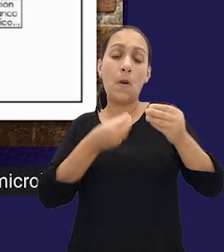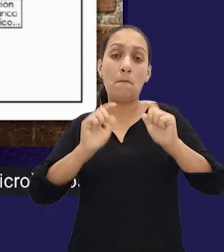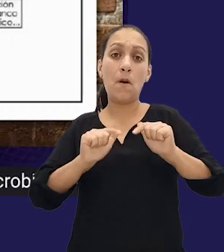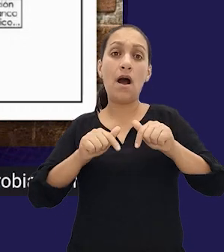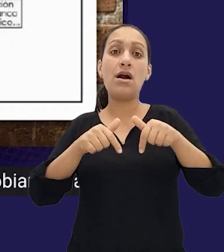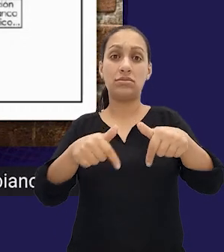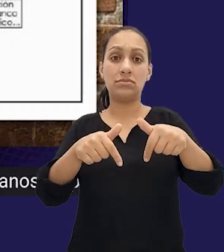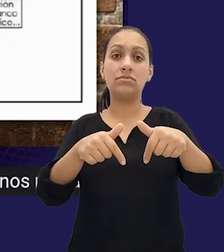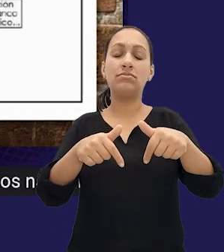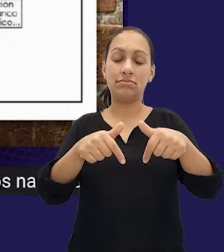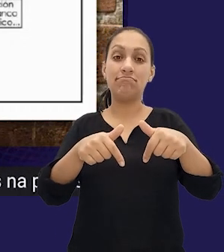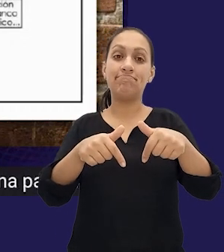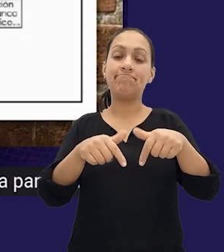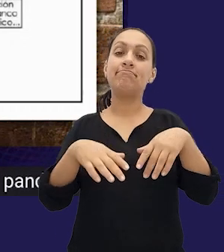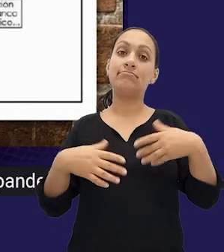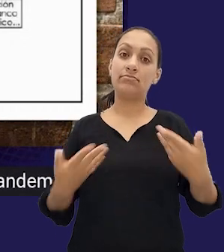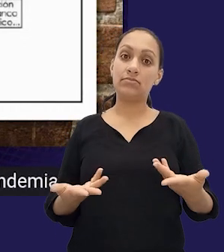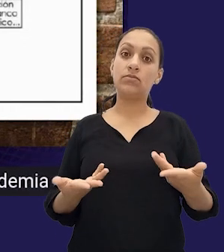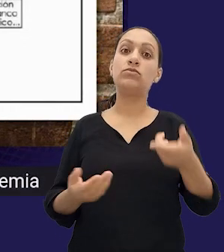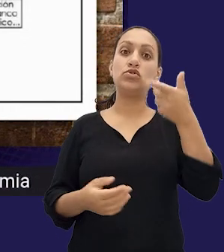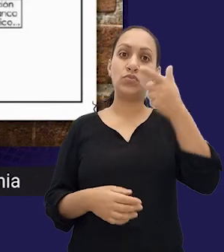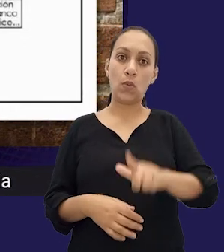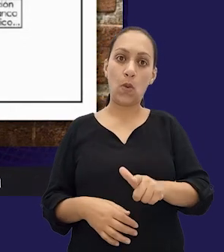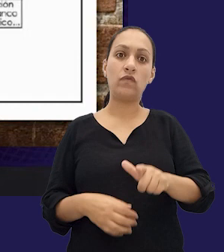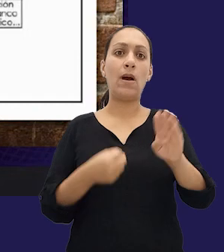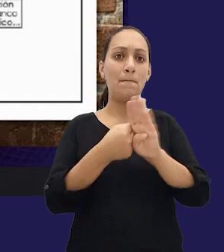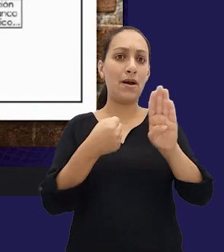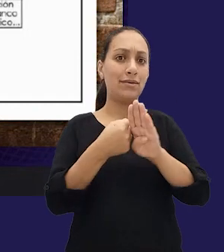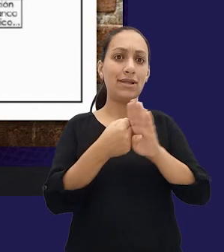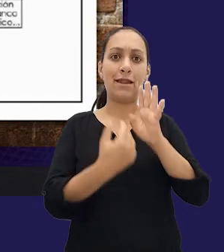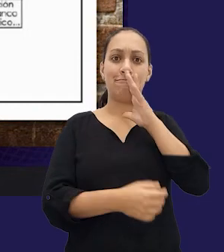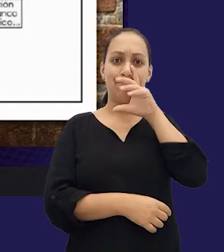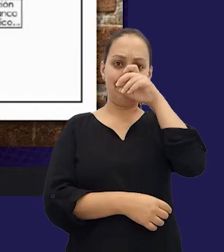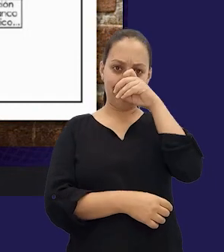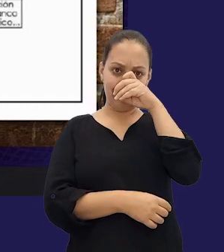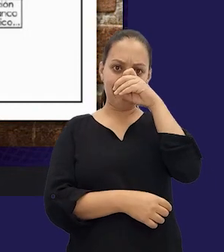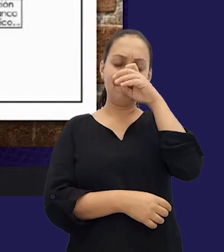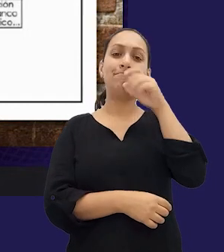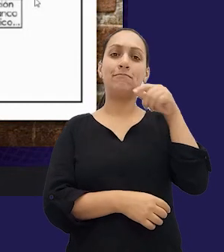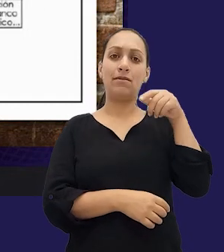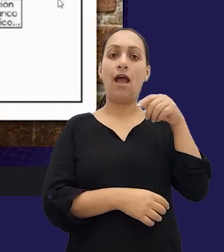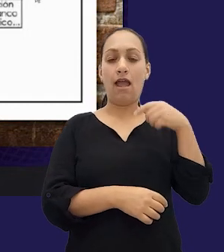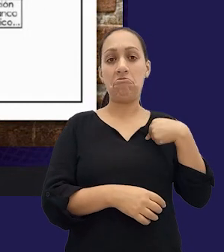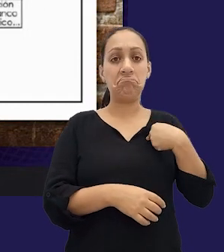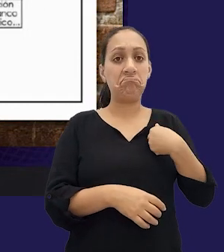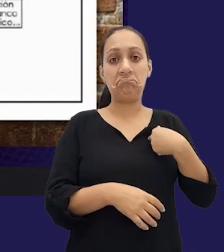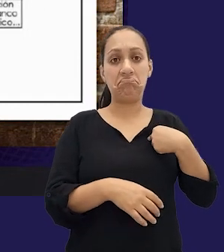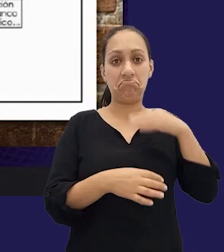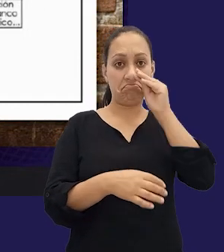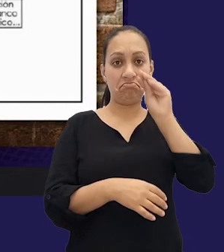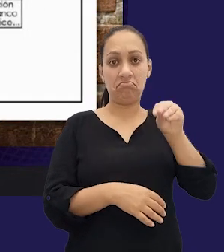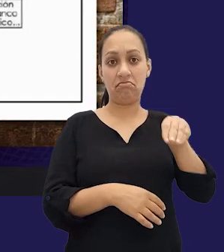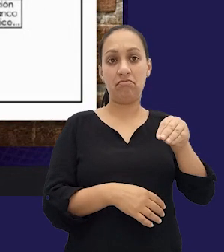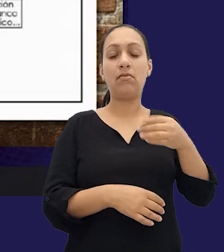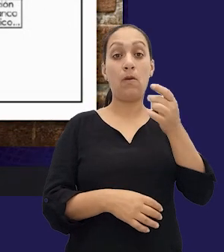desejada. Novamente, então, a bactéria está resistente, ela tolera muito bem a presença da droga.